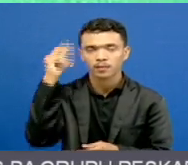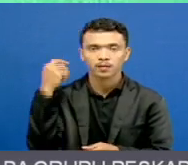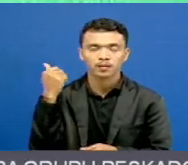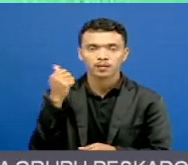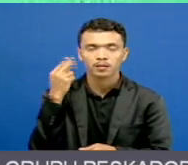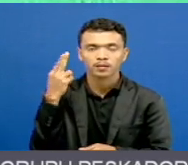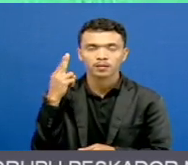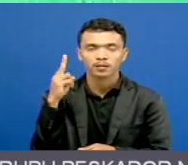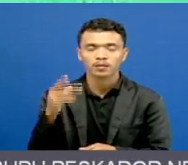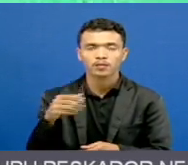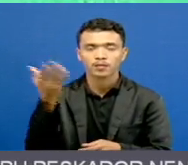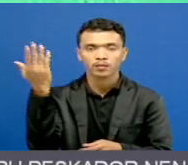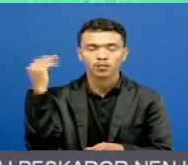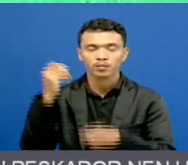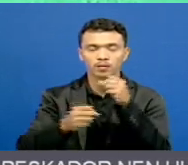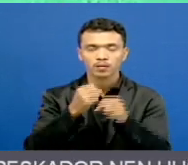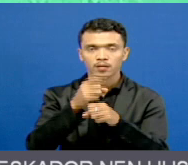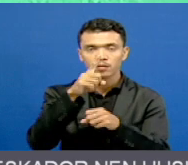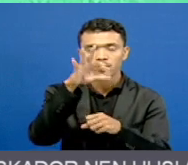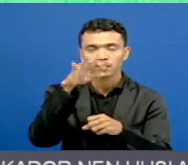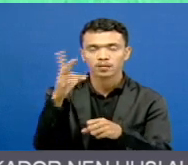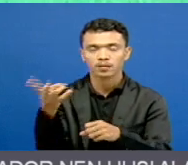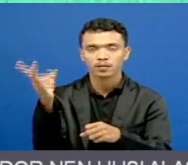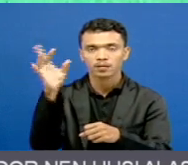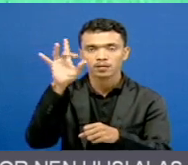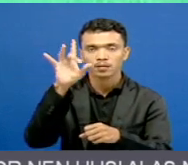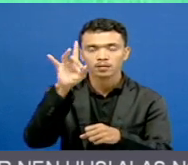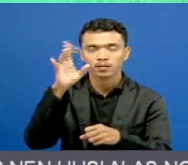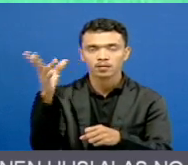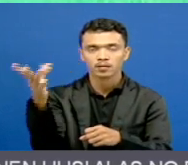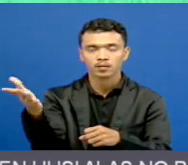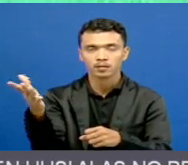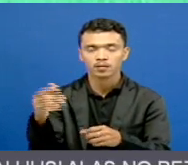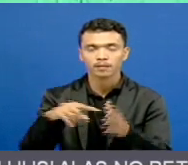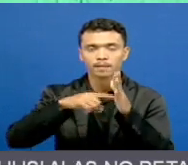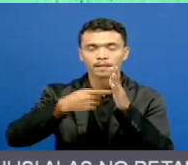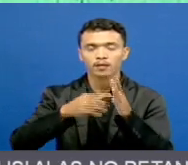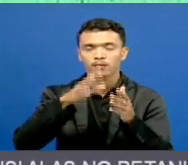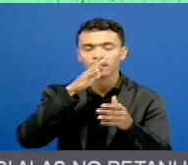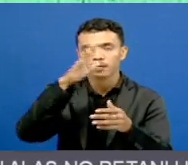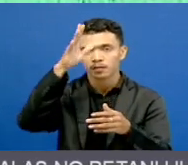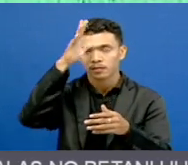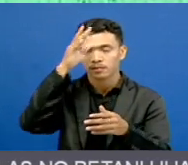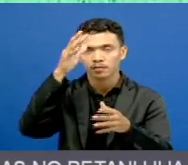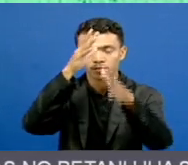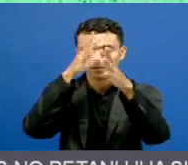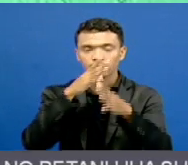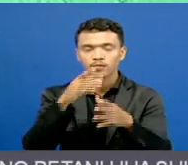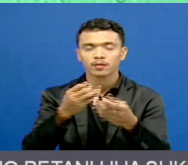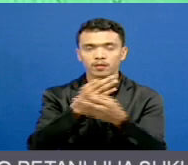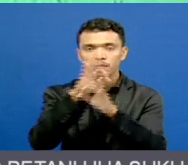era nebe maca, ulu que 75, hahu que era sona. Hahu que se tinha tio, tinha aman, tinha bom, pois nem era mate a 12 de